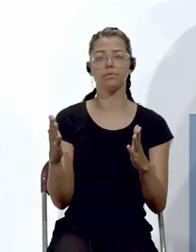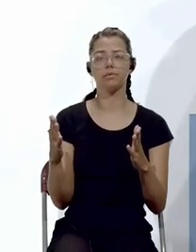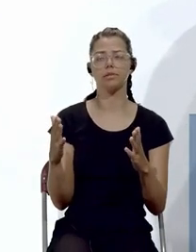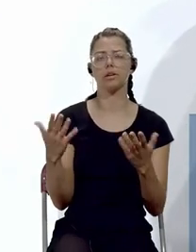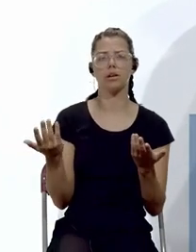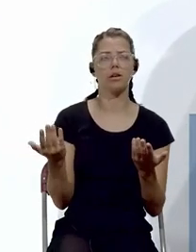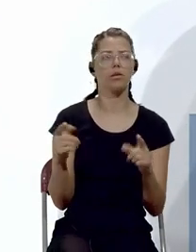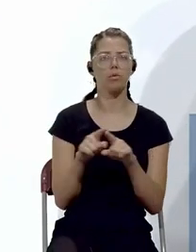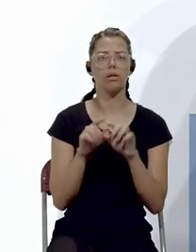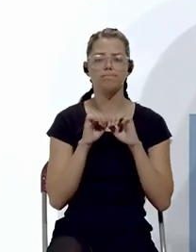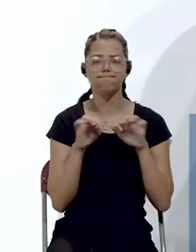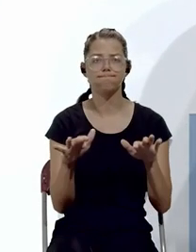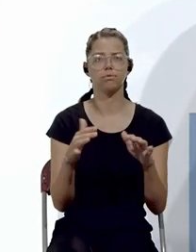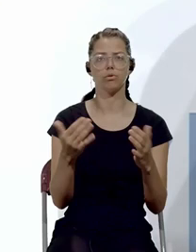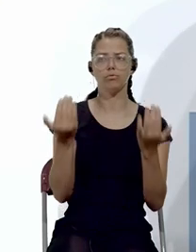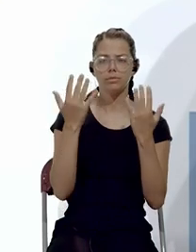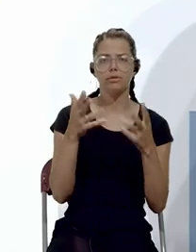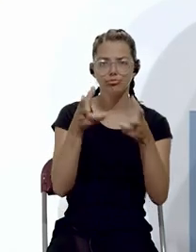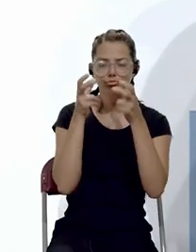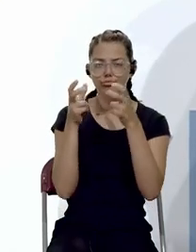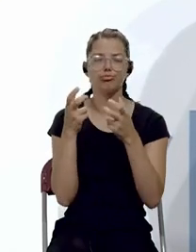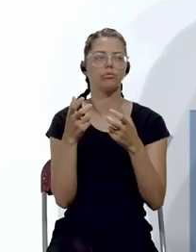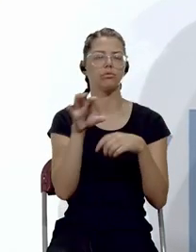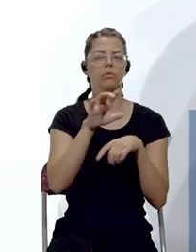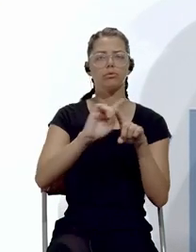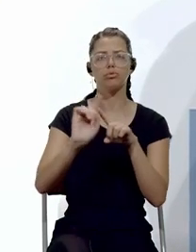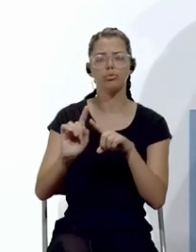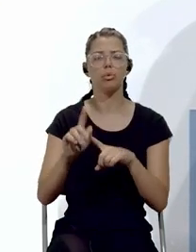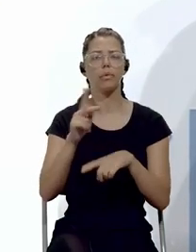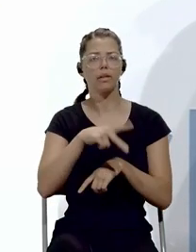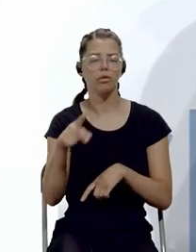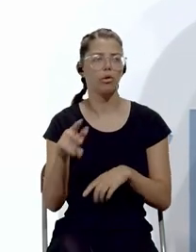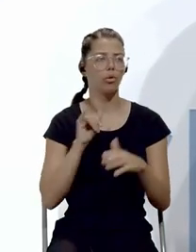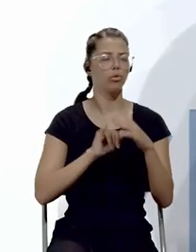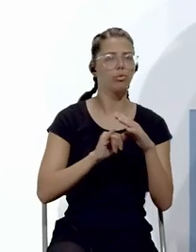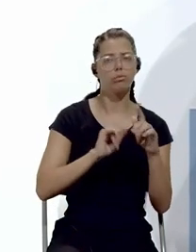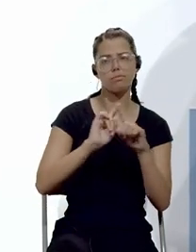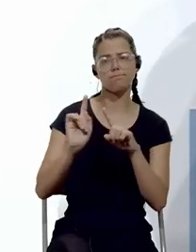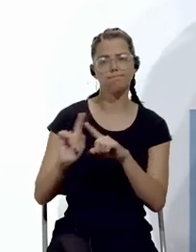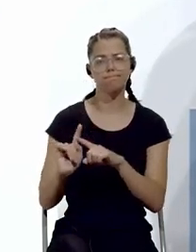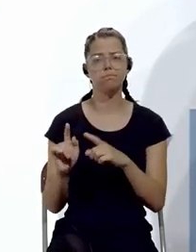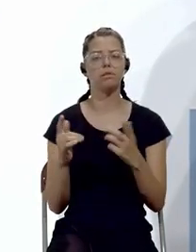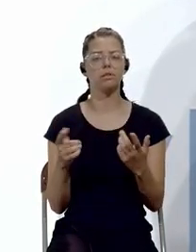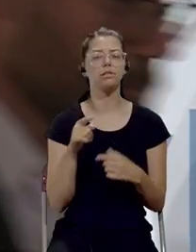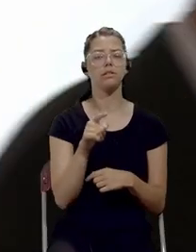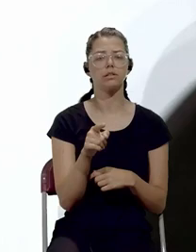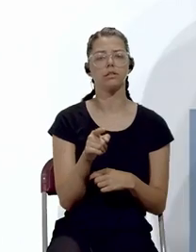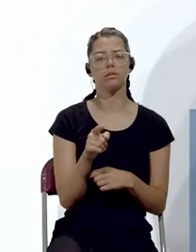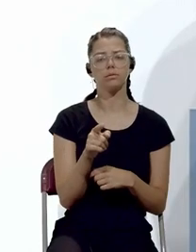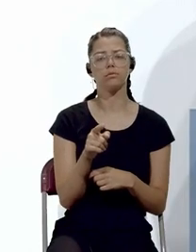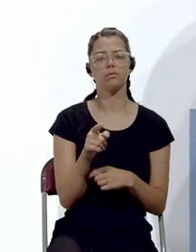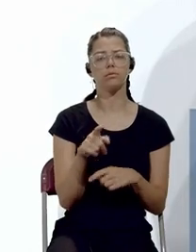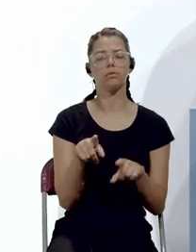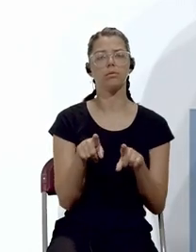transmissão ou de divulgação sobre o livro, como o TikTok, o YouTube ou outros, que destacam uma expressão,